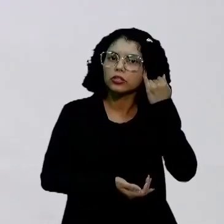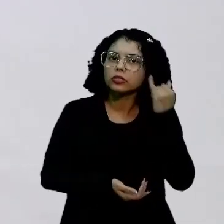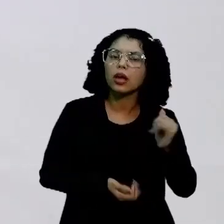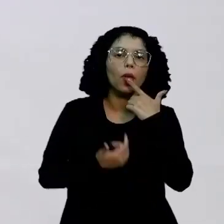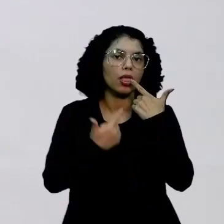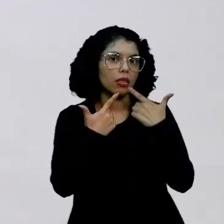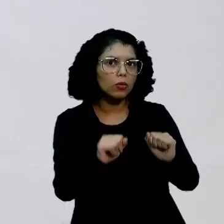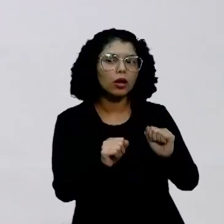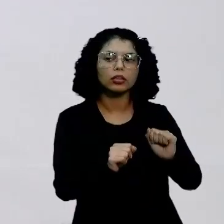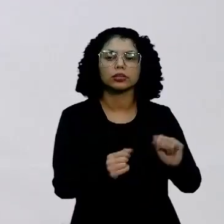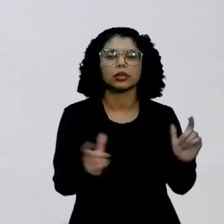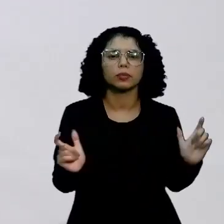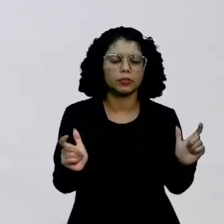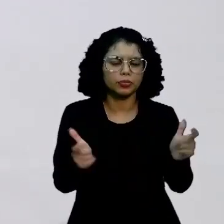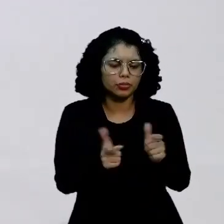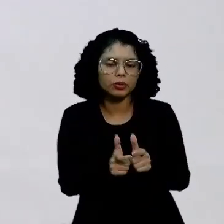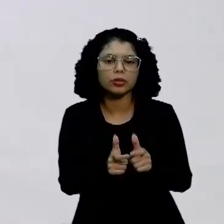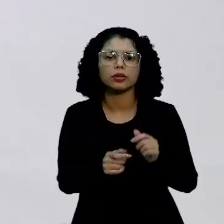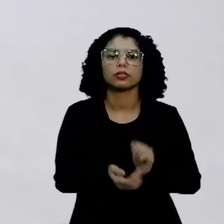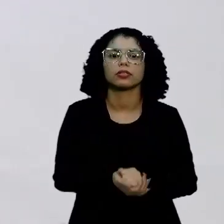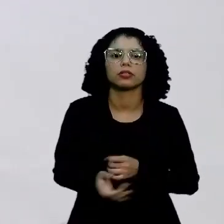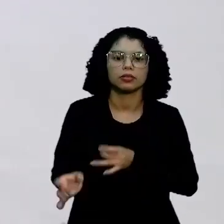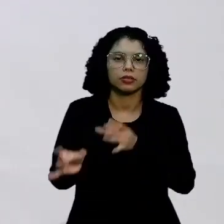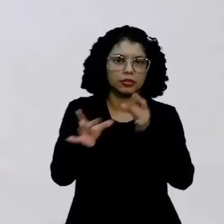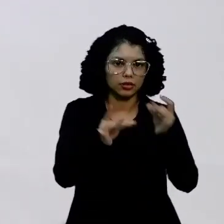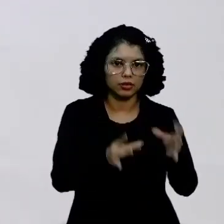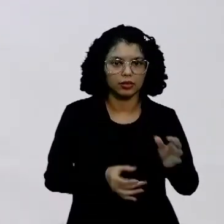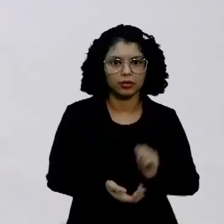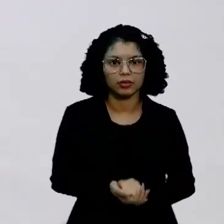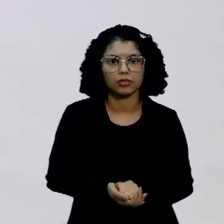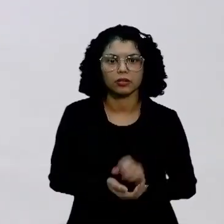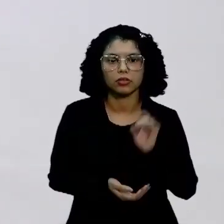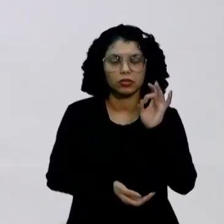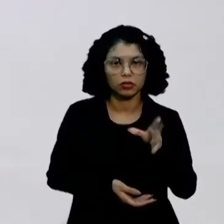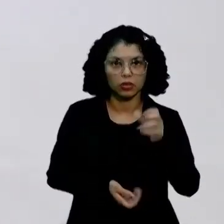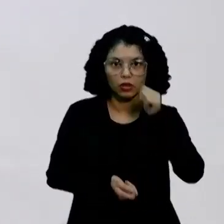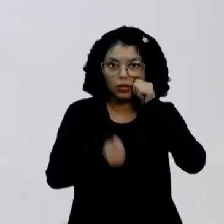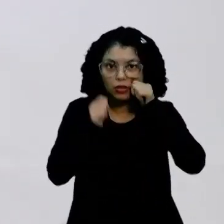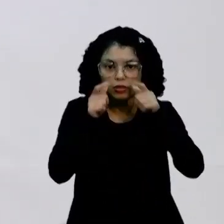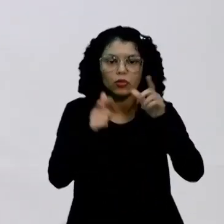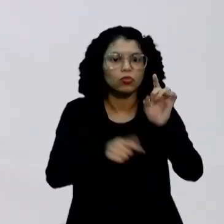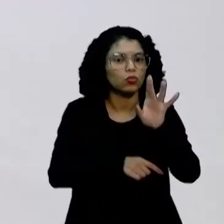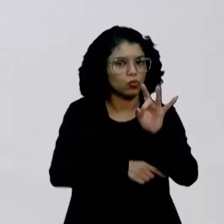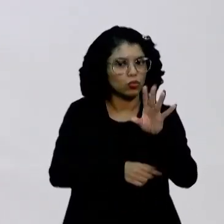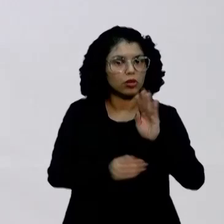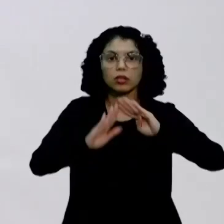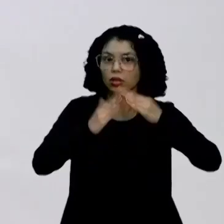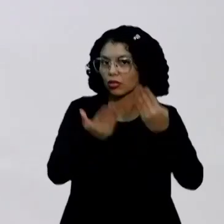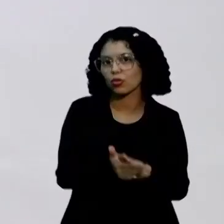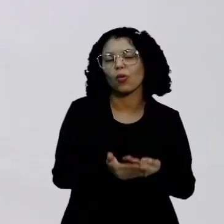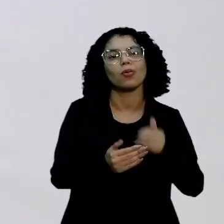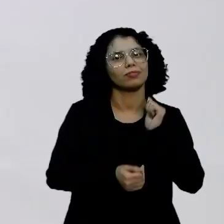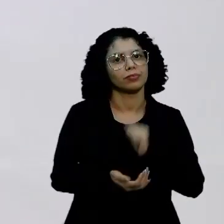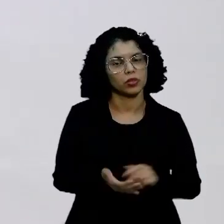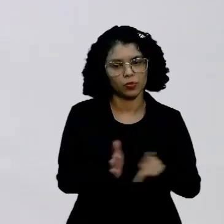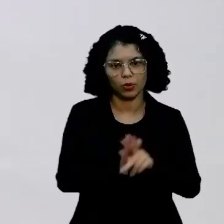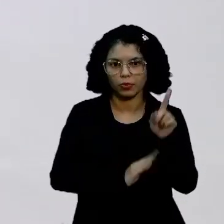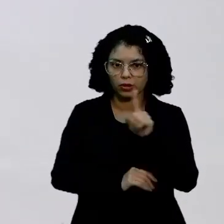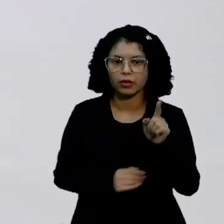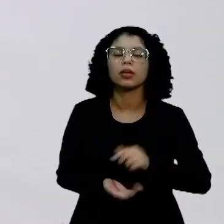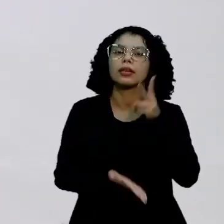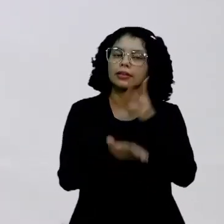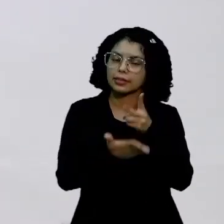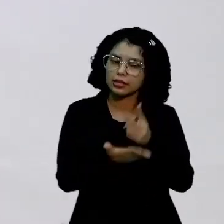linguagem mais rebuscada, e uma dica que eu dou, não vai só se ligando nas escolas literárias em si. Vai